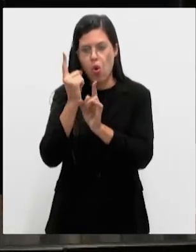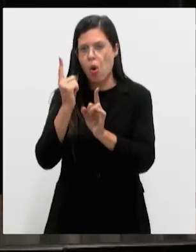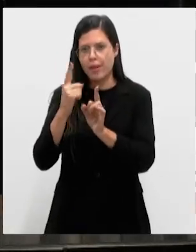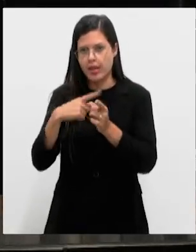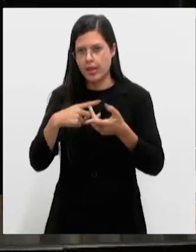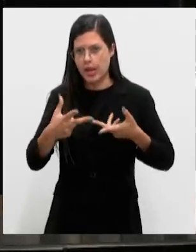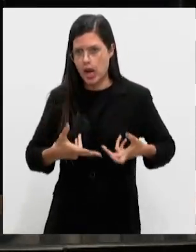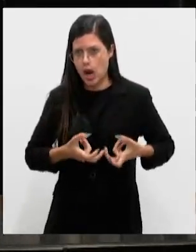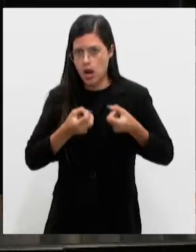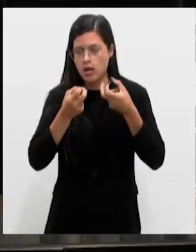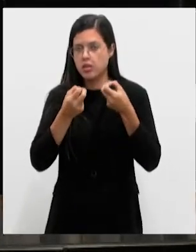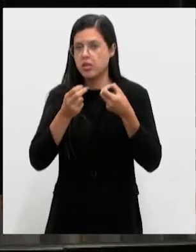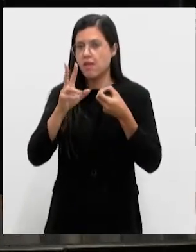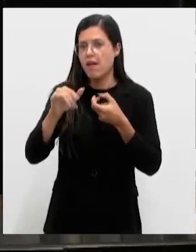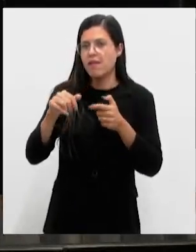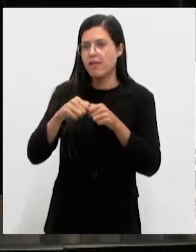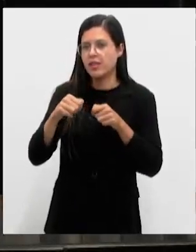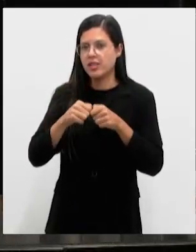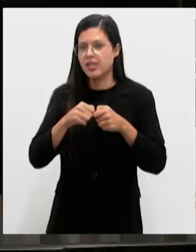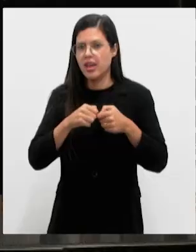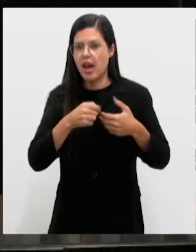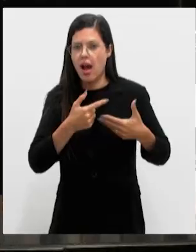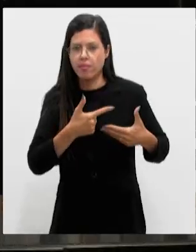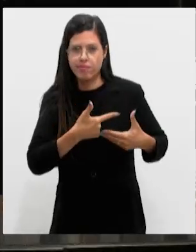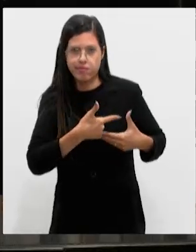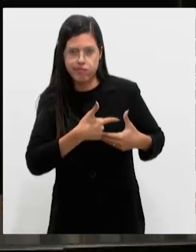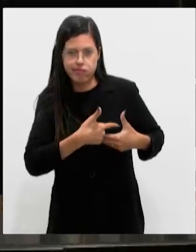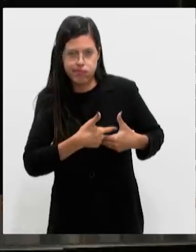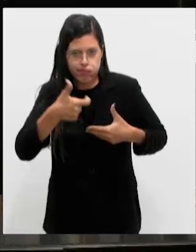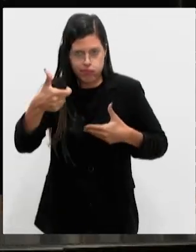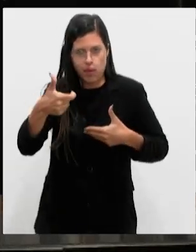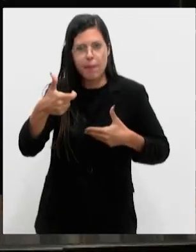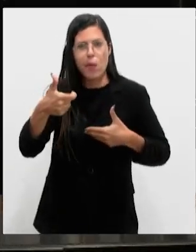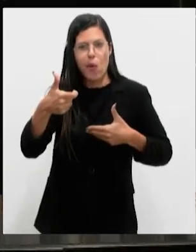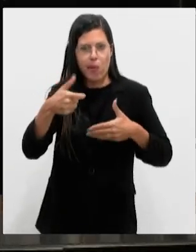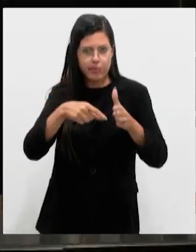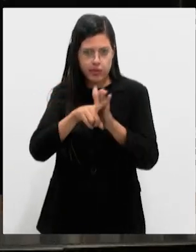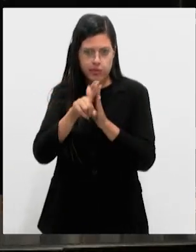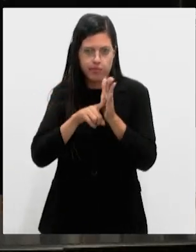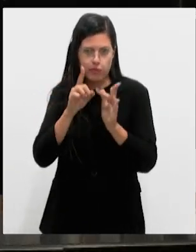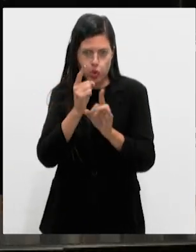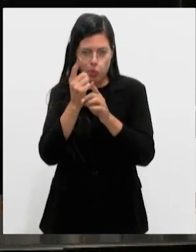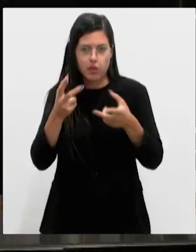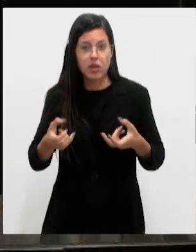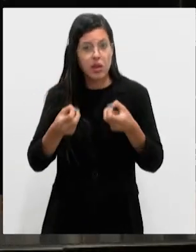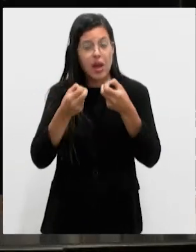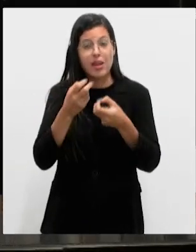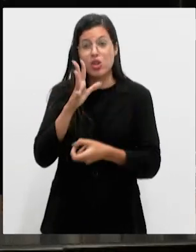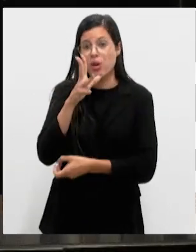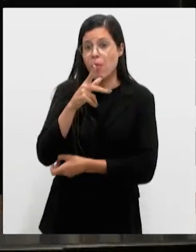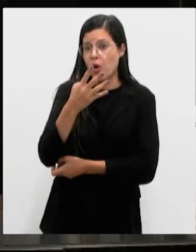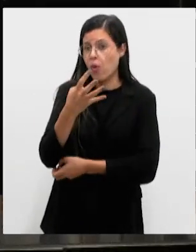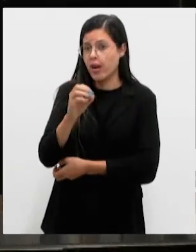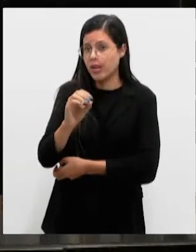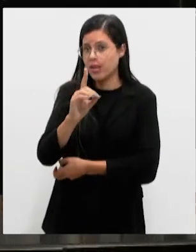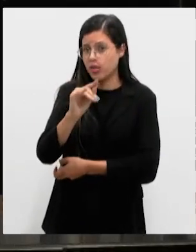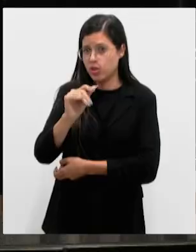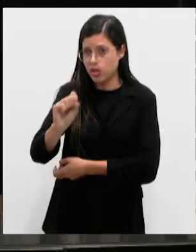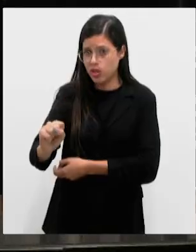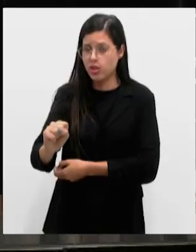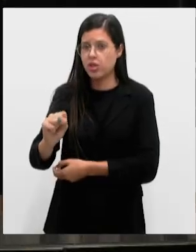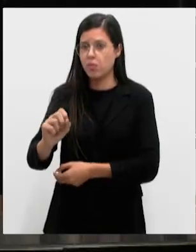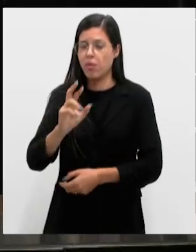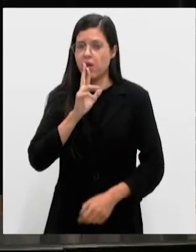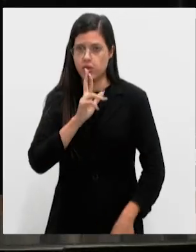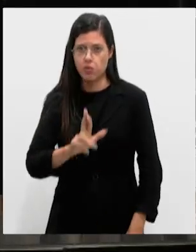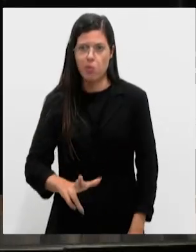câncer, ela vai fazer a biópsia. Depois que ela faz a biópsia, demora mais 40 dias para receber o resultado. E se não bastasse isso, deputado Luiz